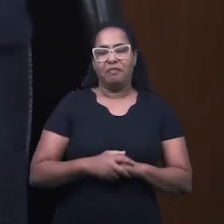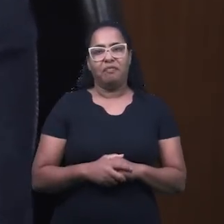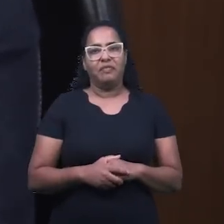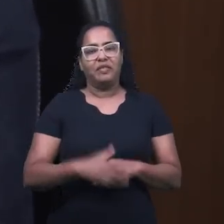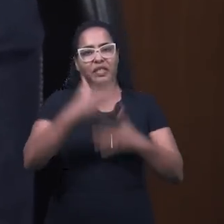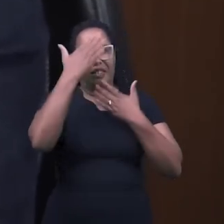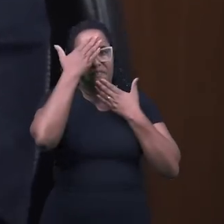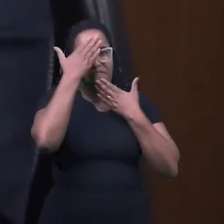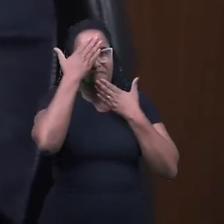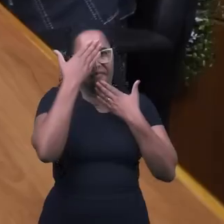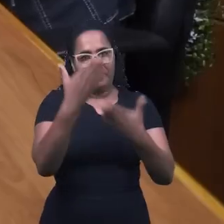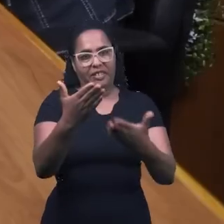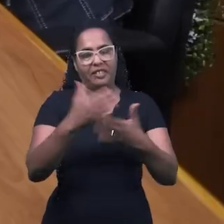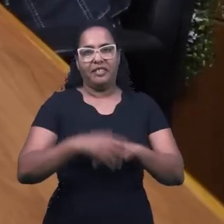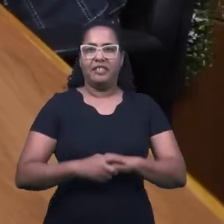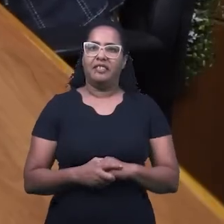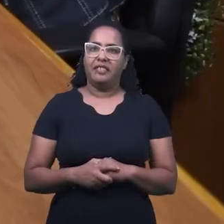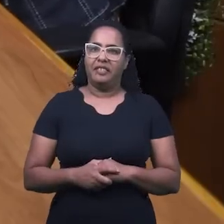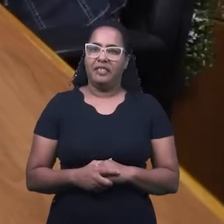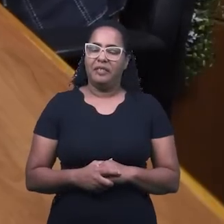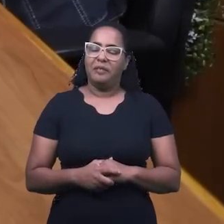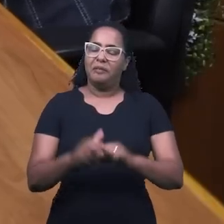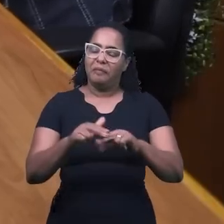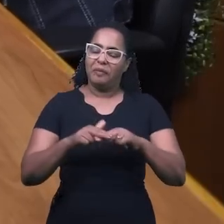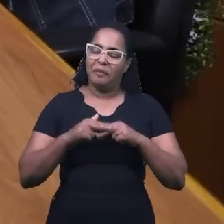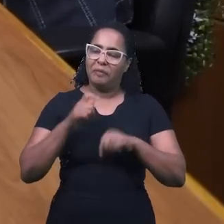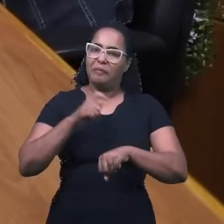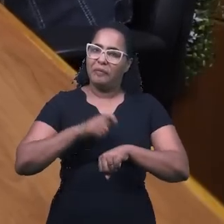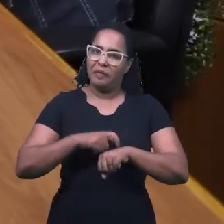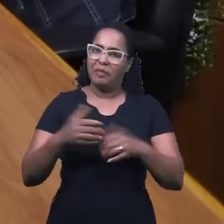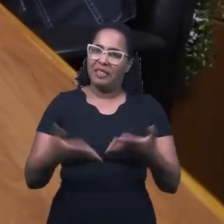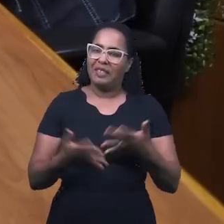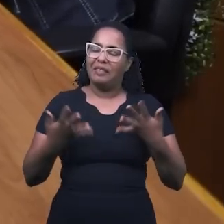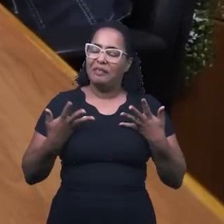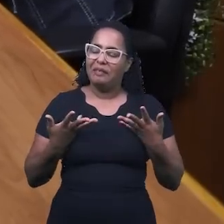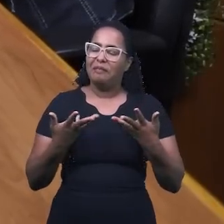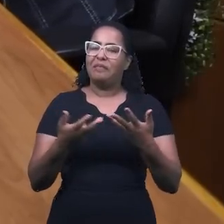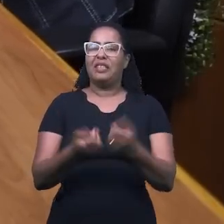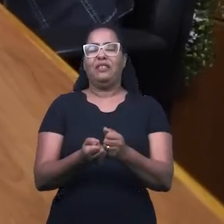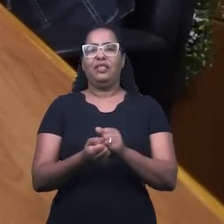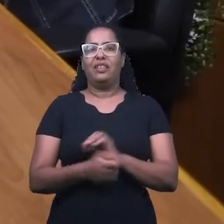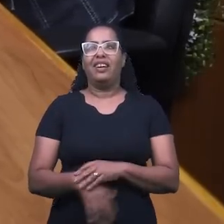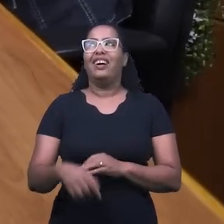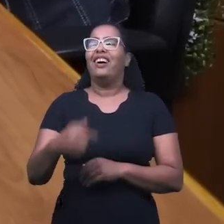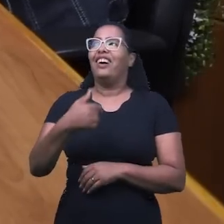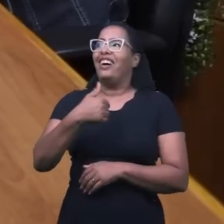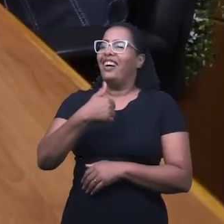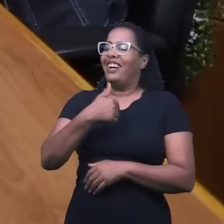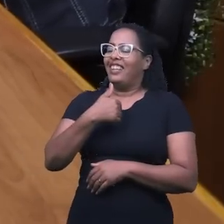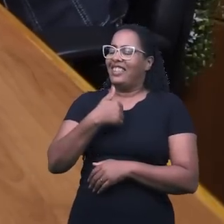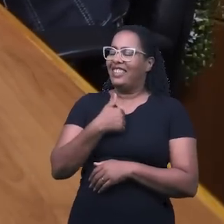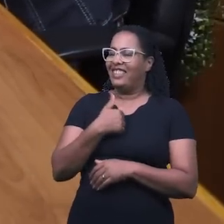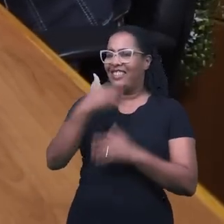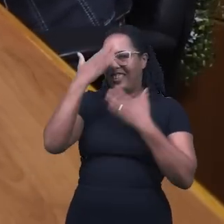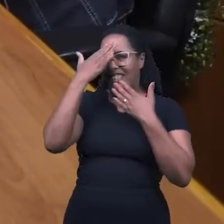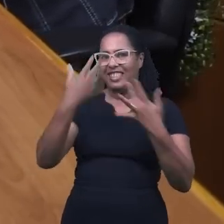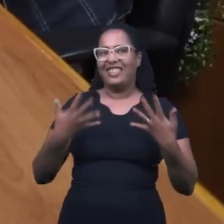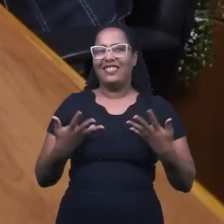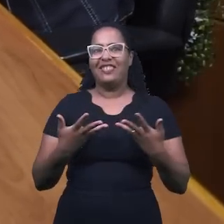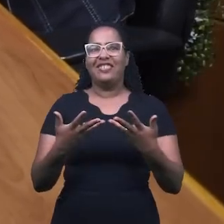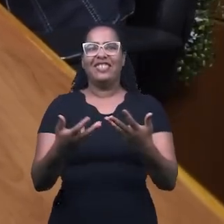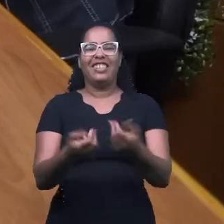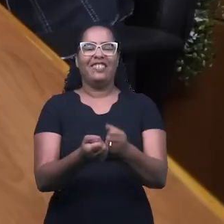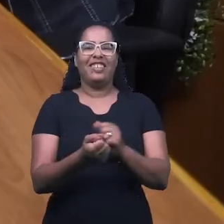quer. Eu quero te agradecer, tá bom? Por esse momento aqui, que foi maravilhoso. Eu que agradeço,